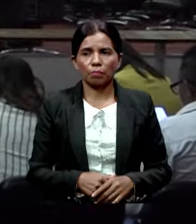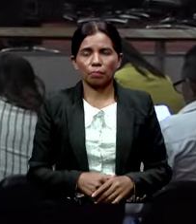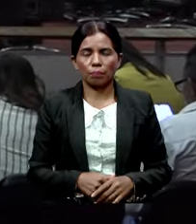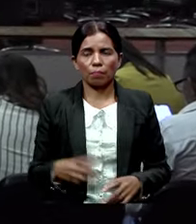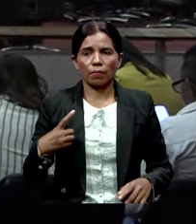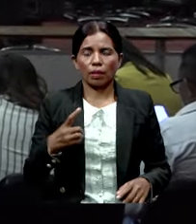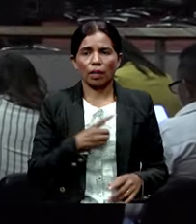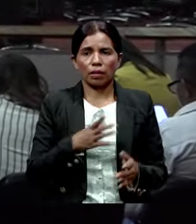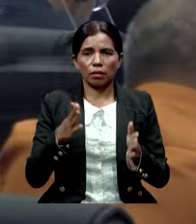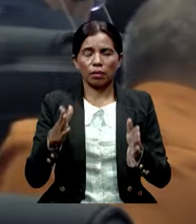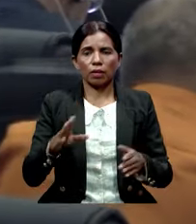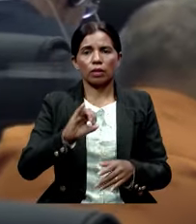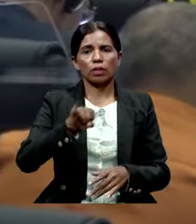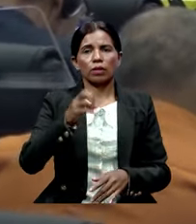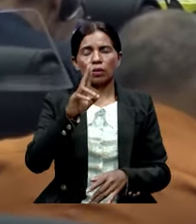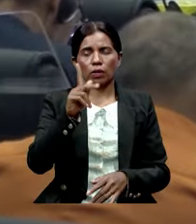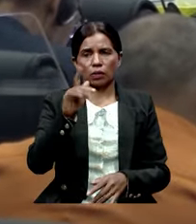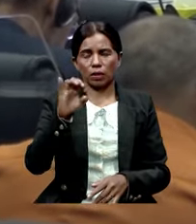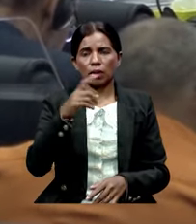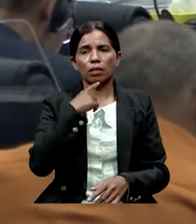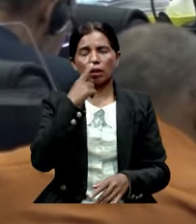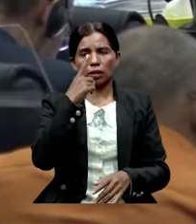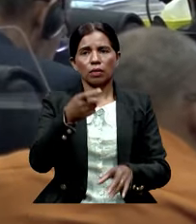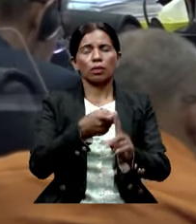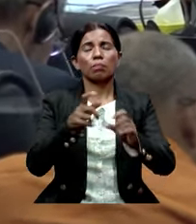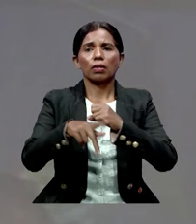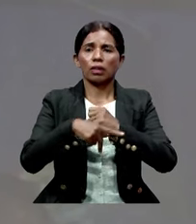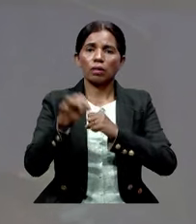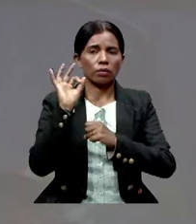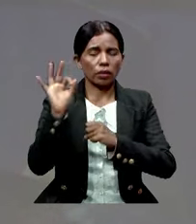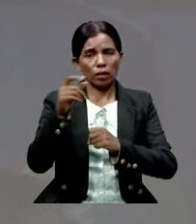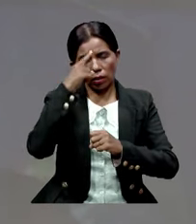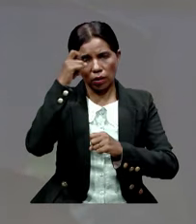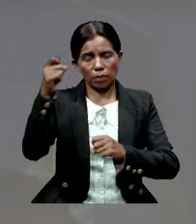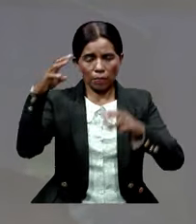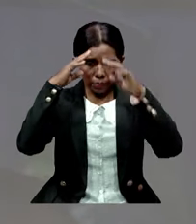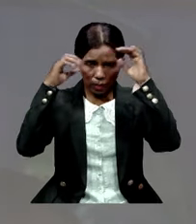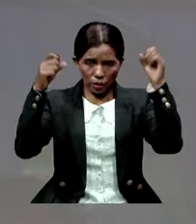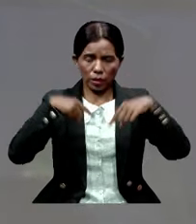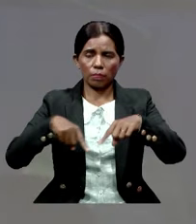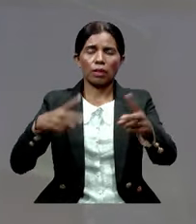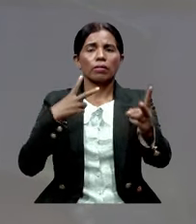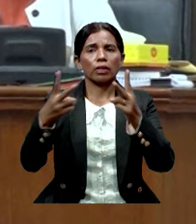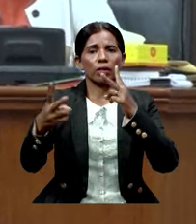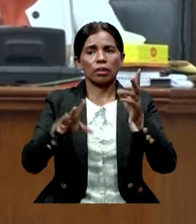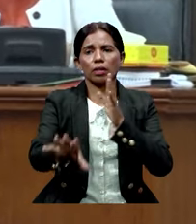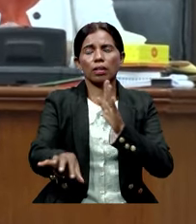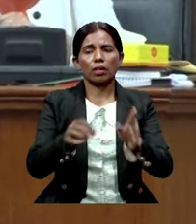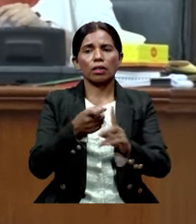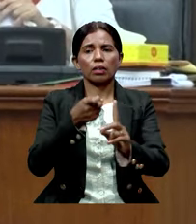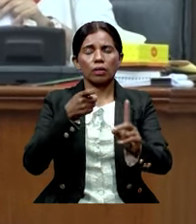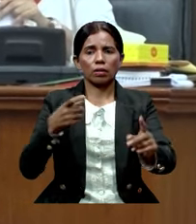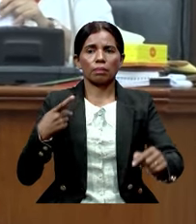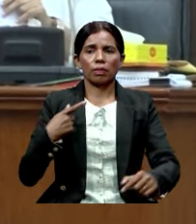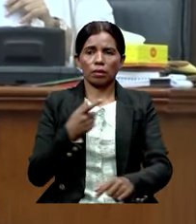Deputado Joaquim dos Santos, o Sibancada Fretilin, atou crítica né, tamo Presidente da República halau viagem estrangeiro, mas que se dá objetan autorização si